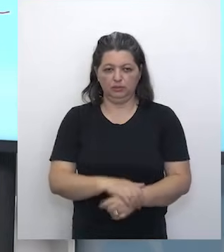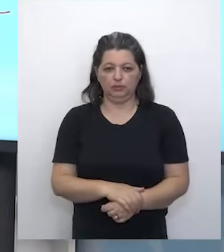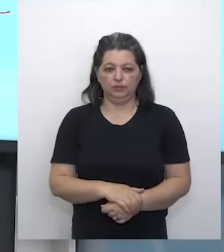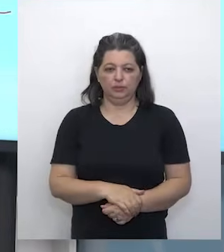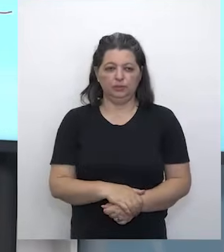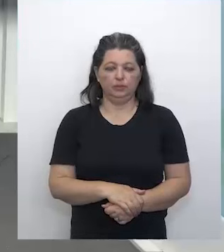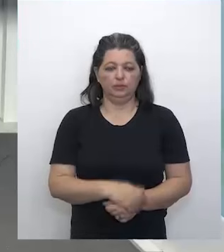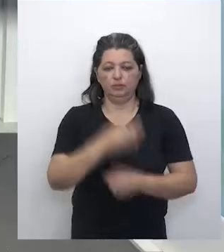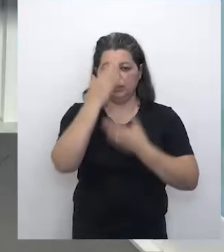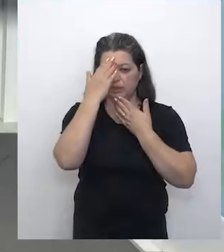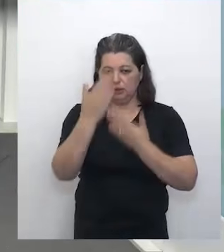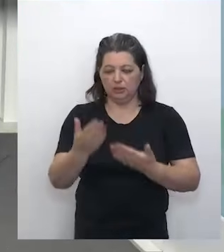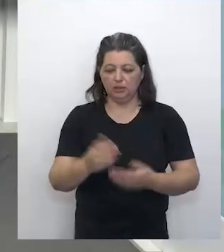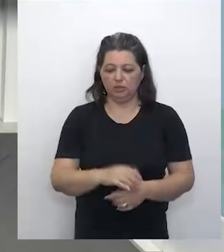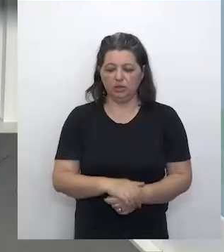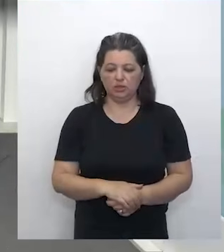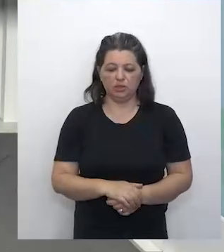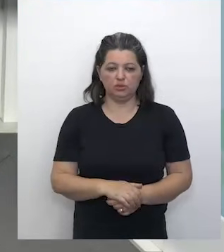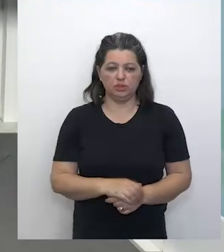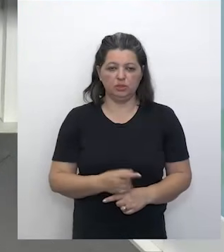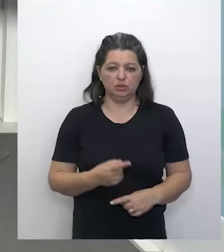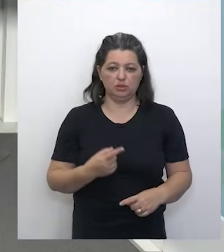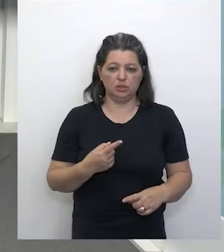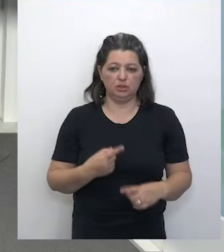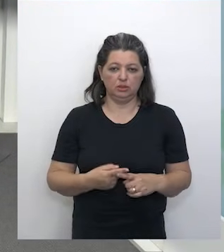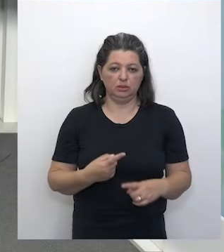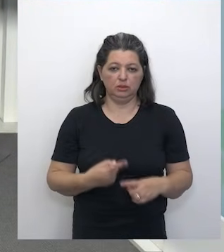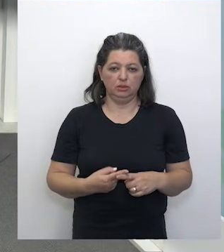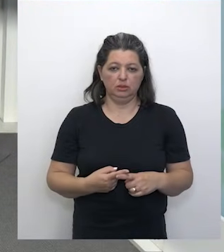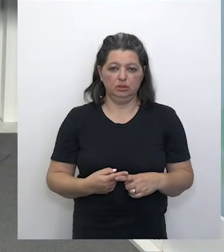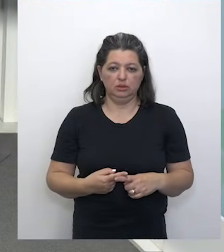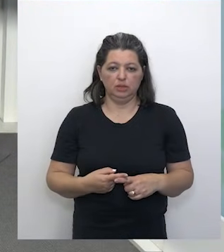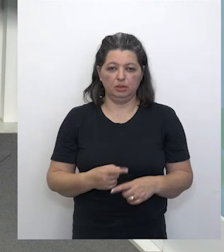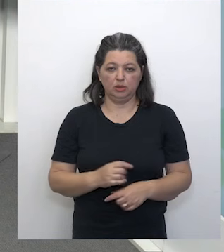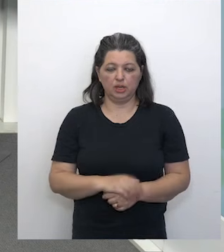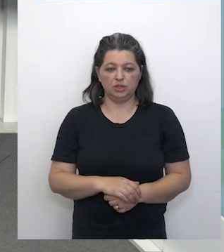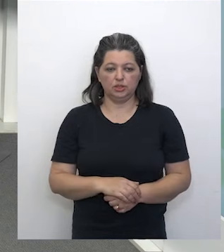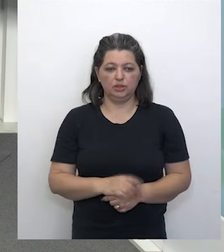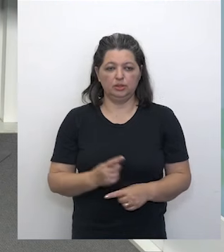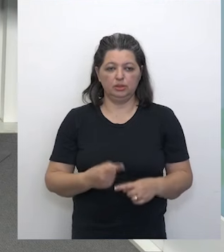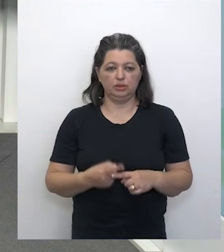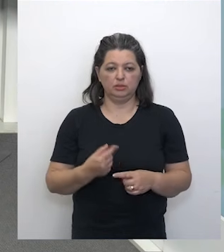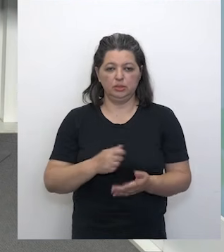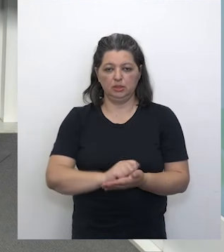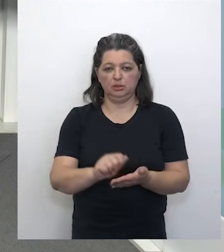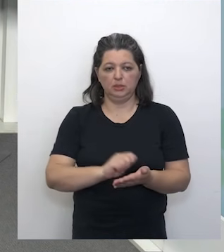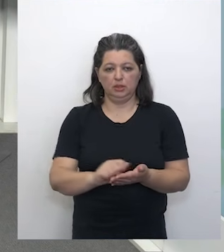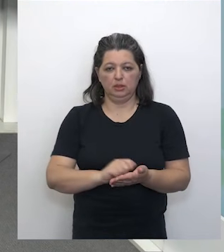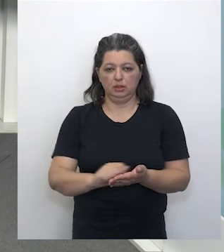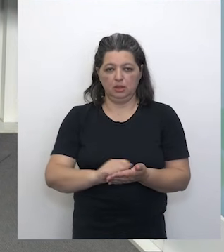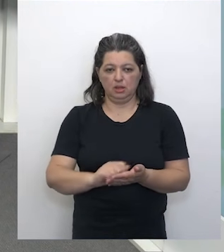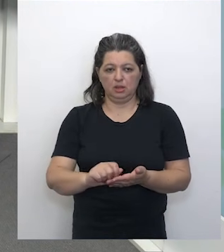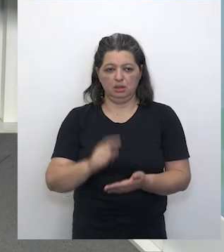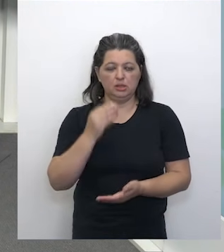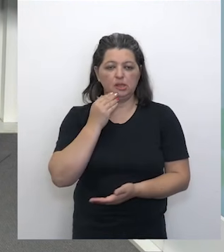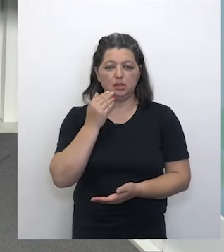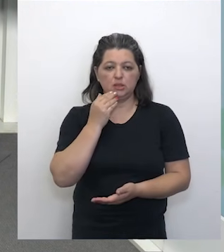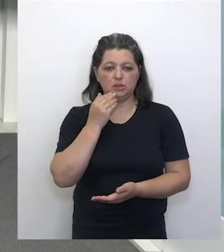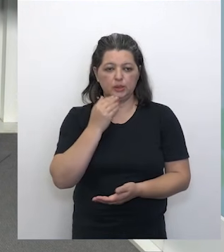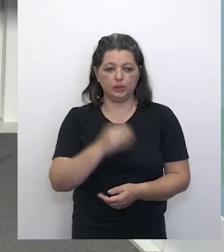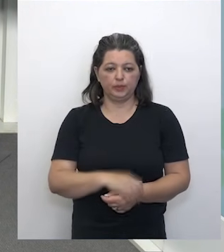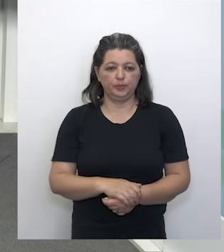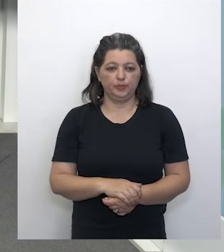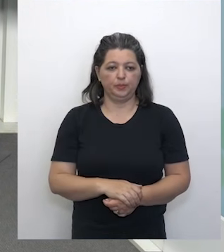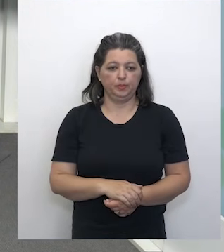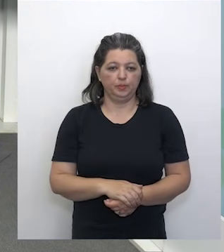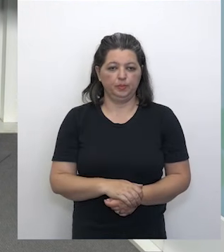Muito obrigada. Fala, Osmar. Legal, né? Eu tô lembrando aqui que aí você aprende a não apagar o rascunho, né? Exato. Se